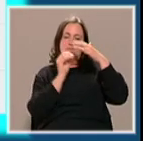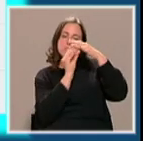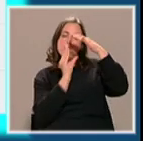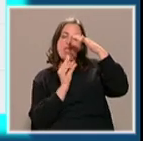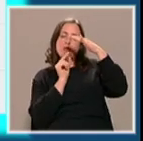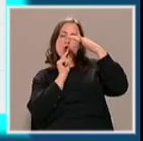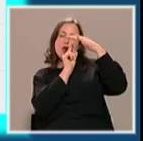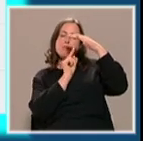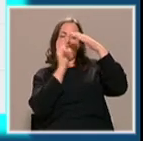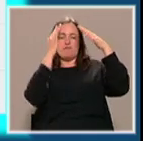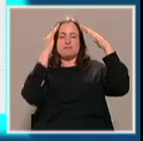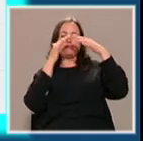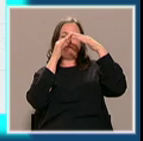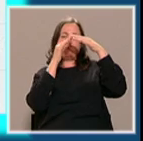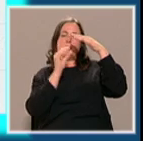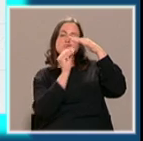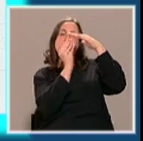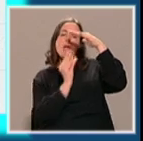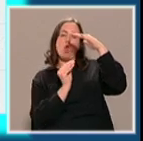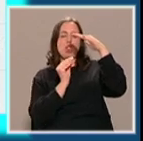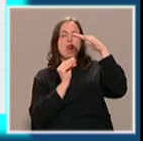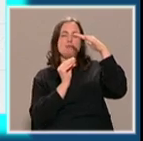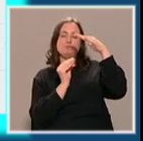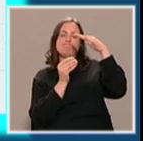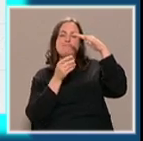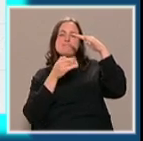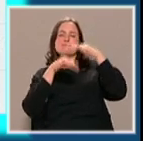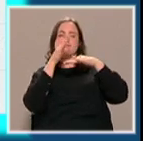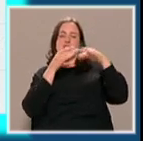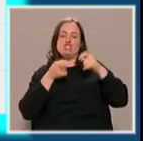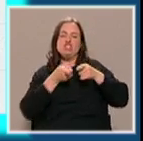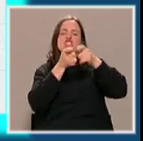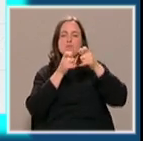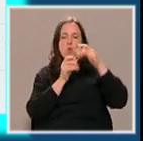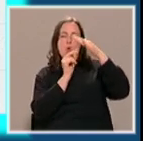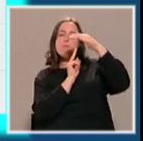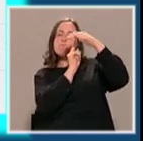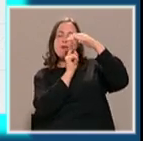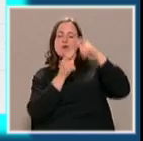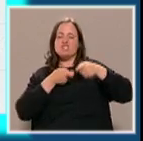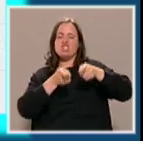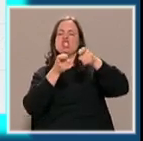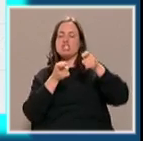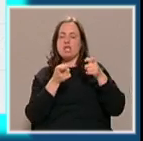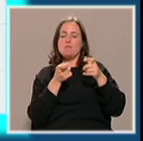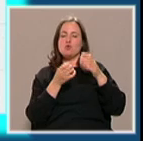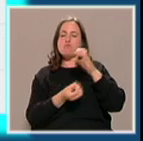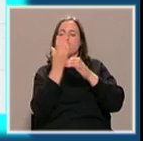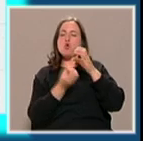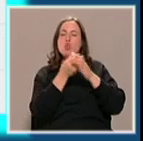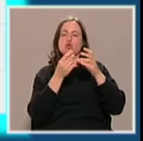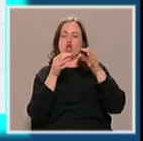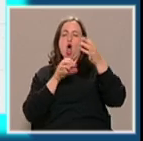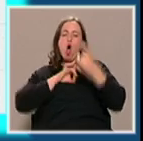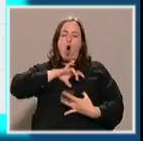hipotálamo-hipófise o hipotálamo é o responsável por estimular a hipófise a secretar duas hormonas, a